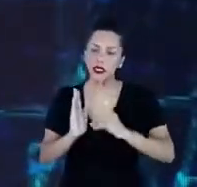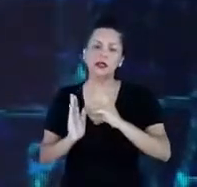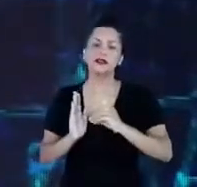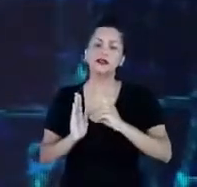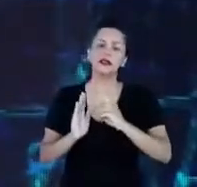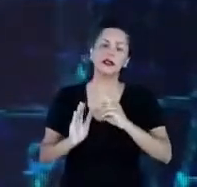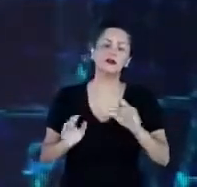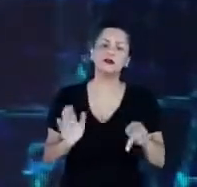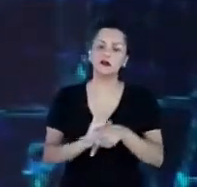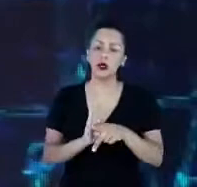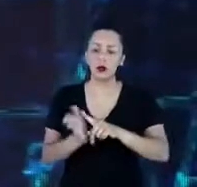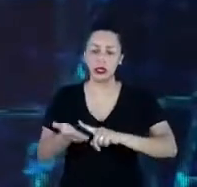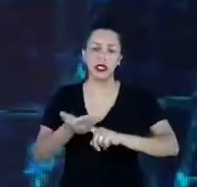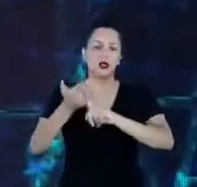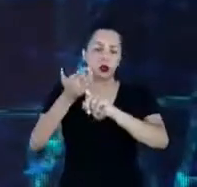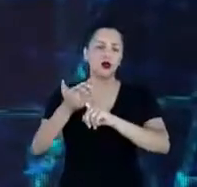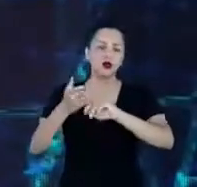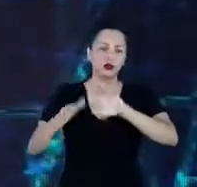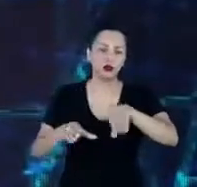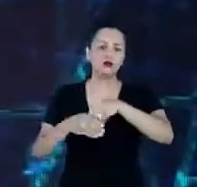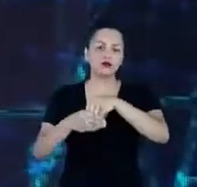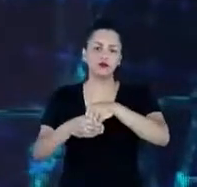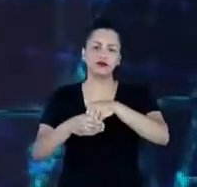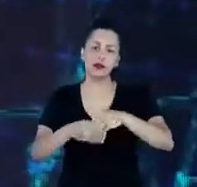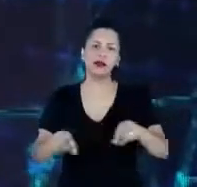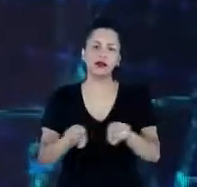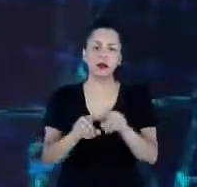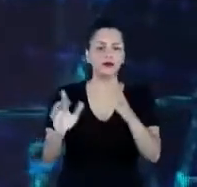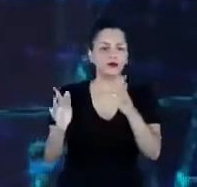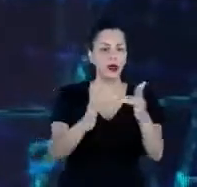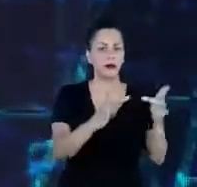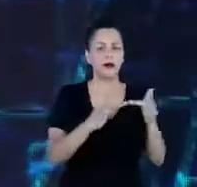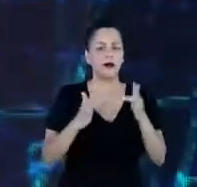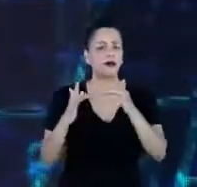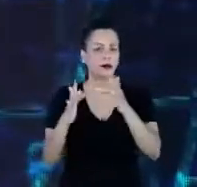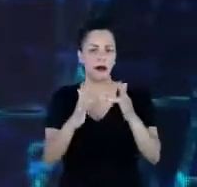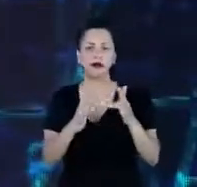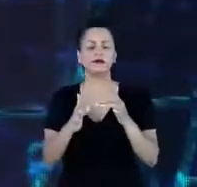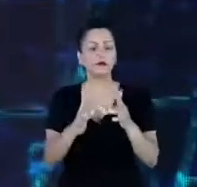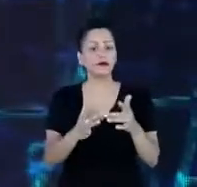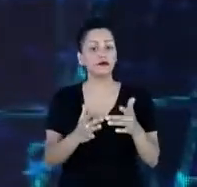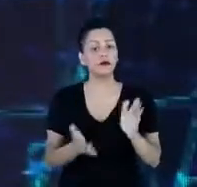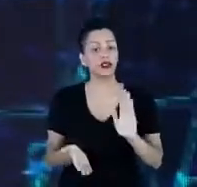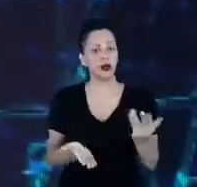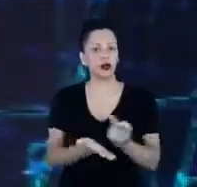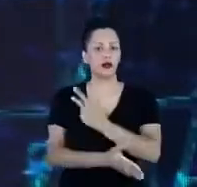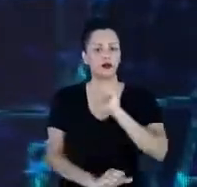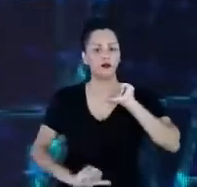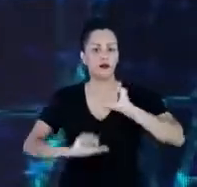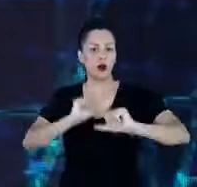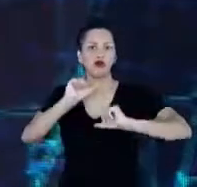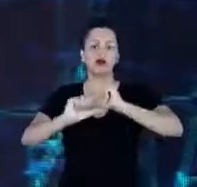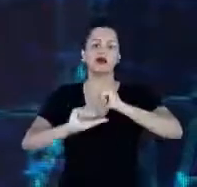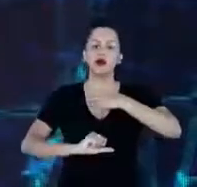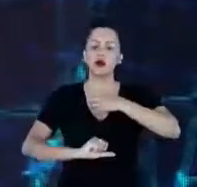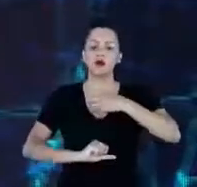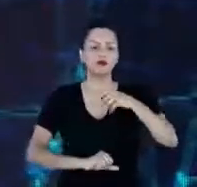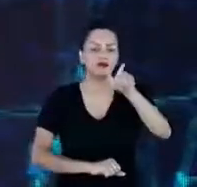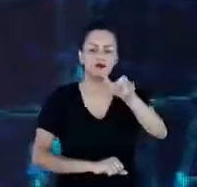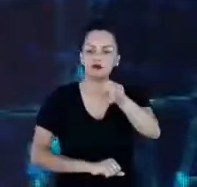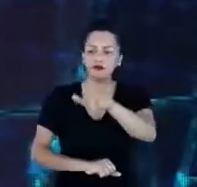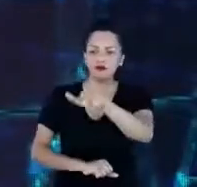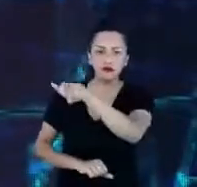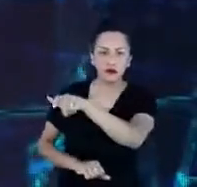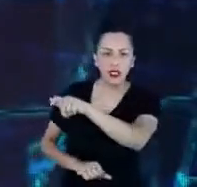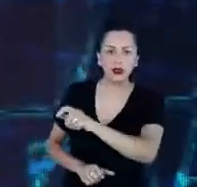crescente conectividade Acontece uma verdadeira mudança no comportamento do Consumidor esse